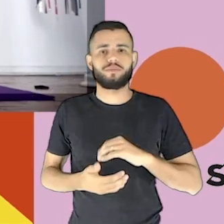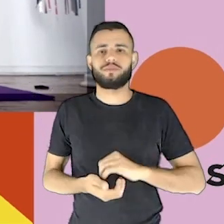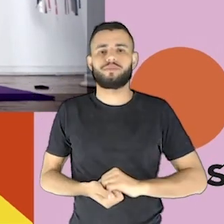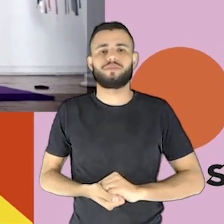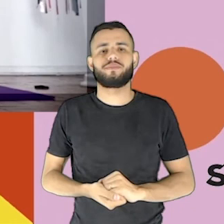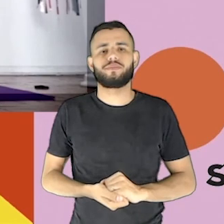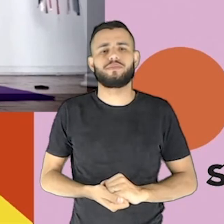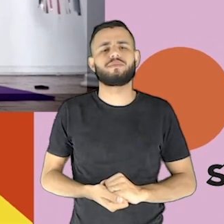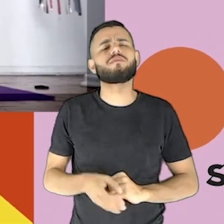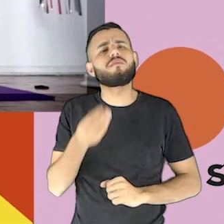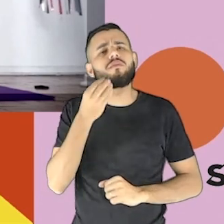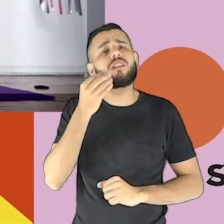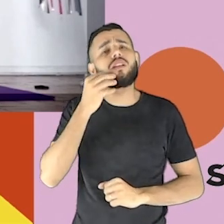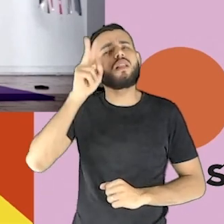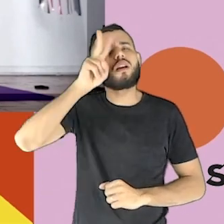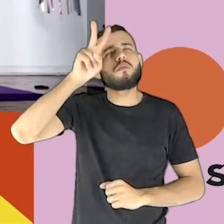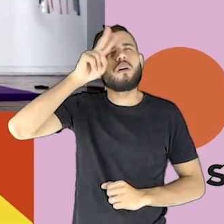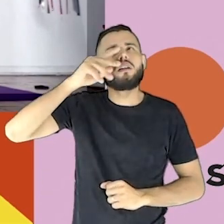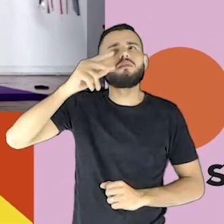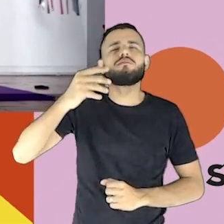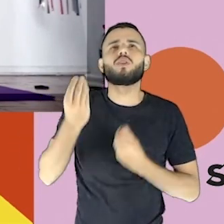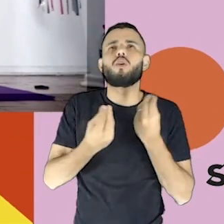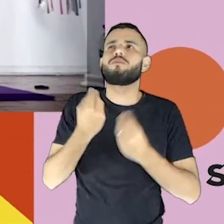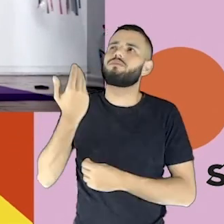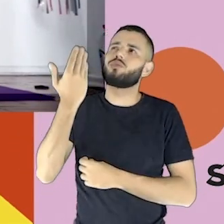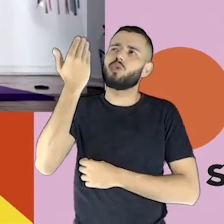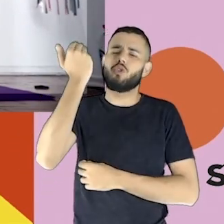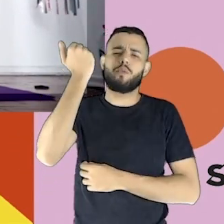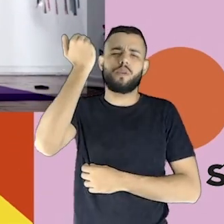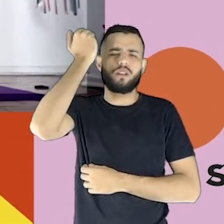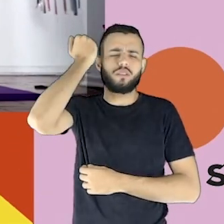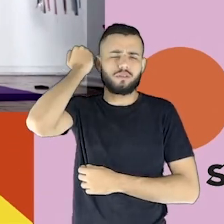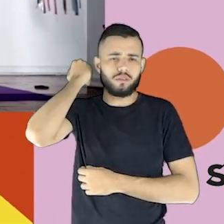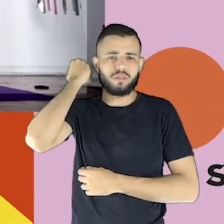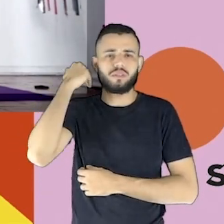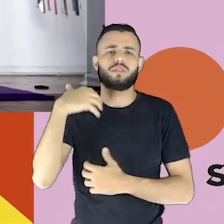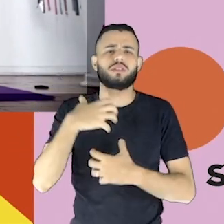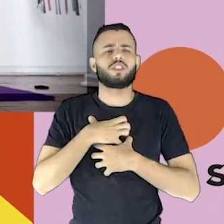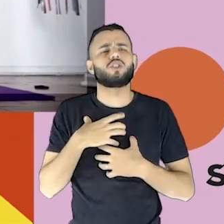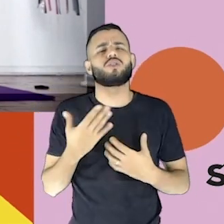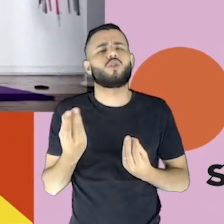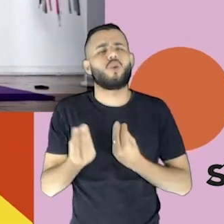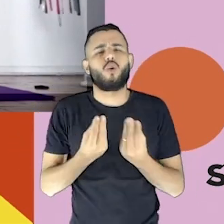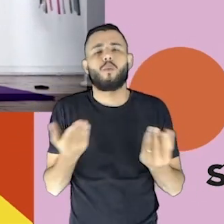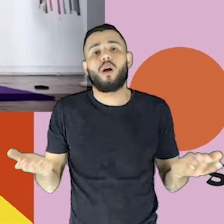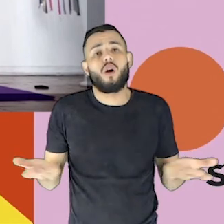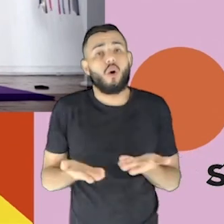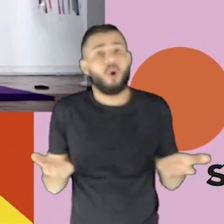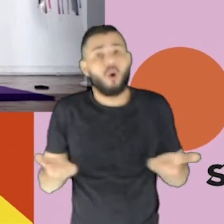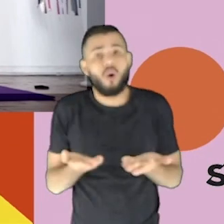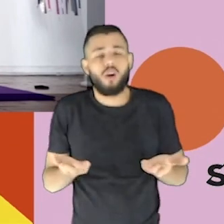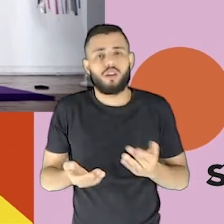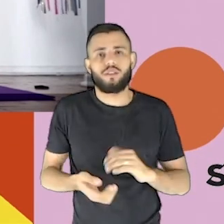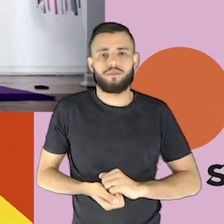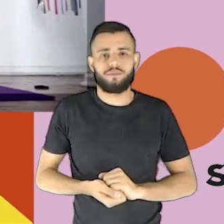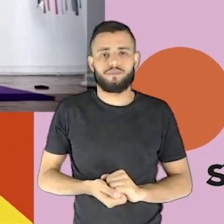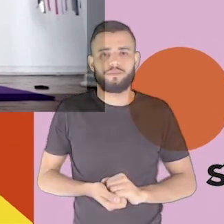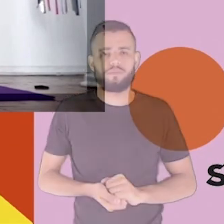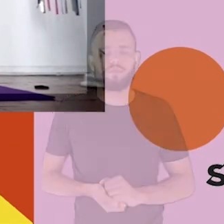Tenta lembrar como ele estava lá no comecinho da aula com o Cris, sente como ele está agora nesse finalzinho.